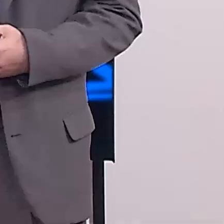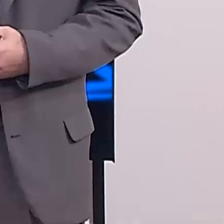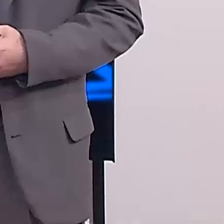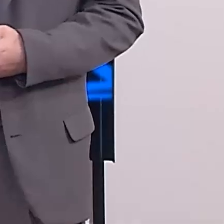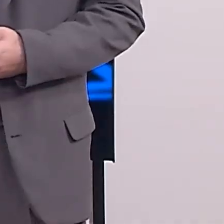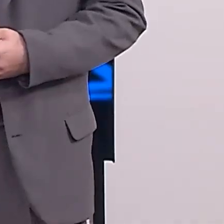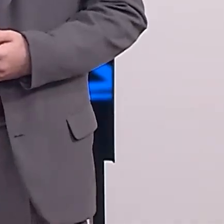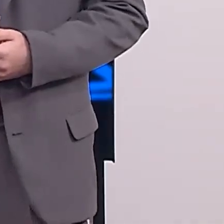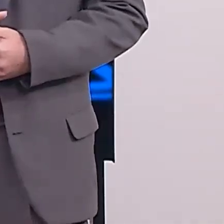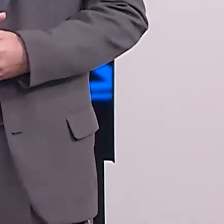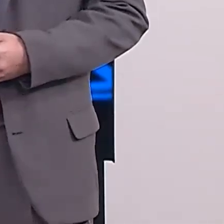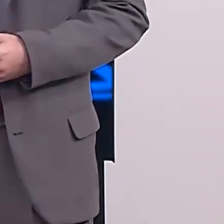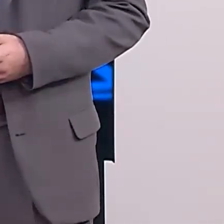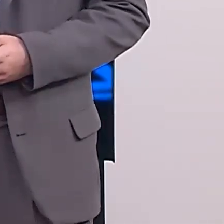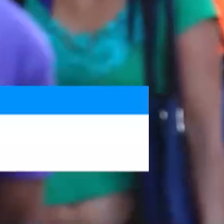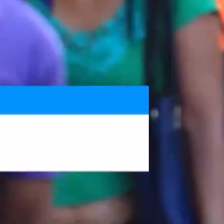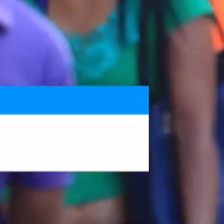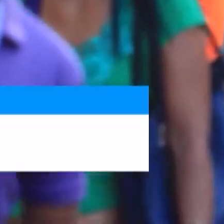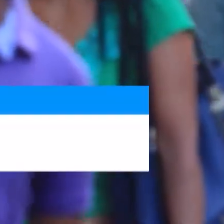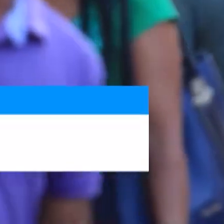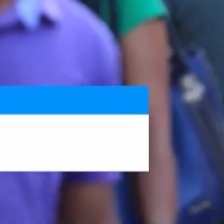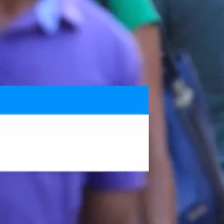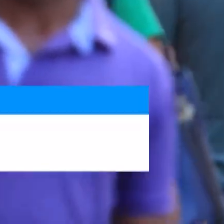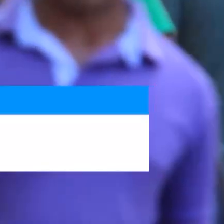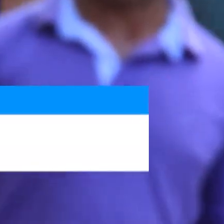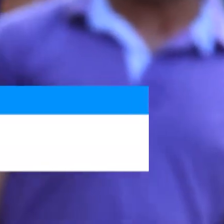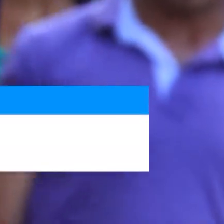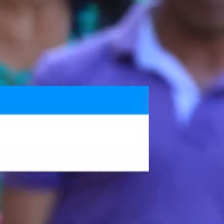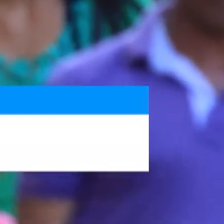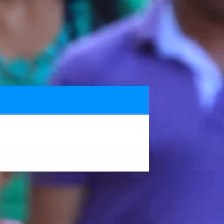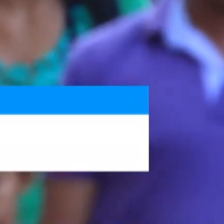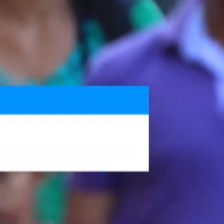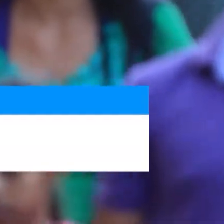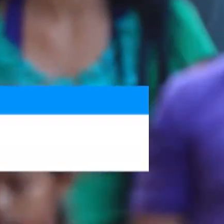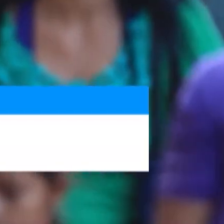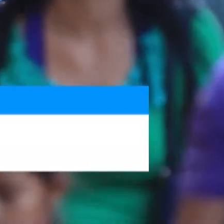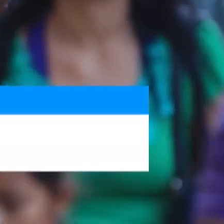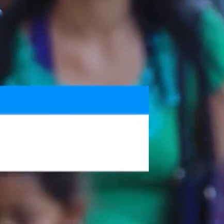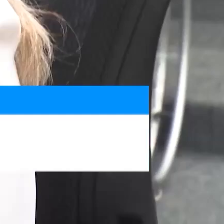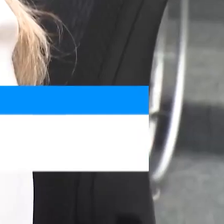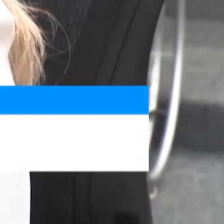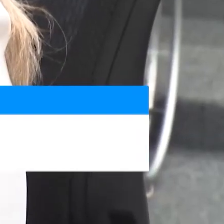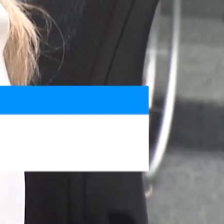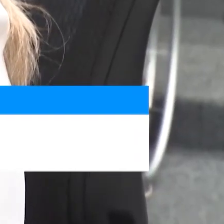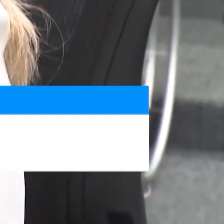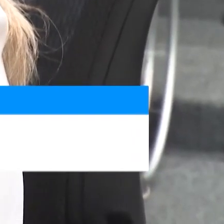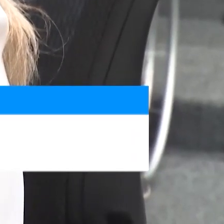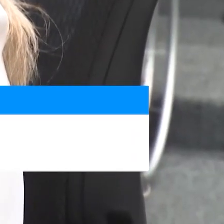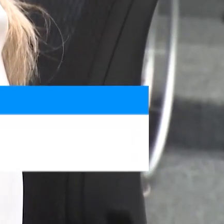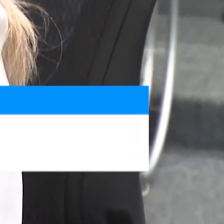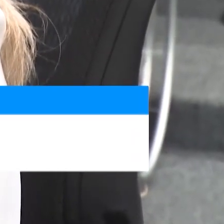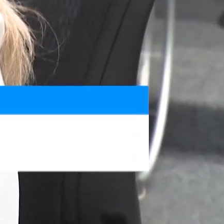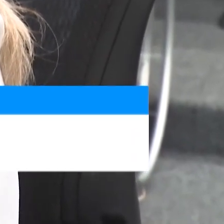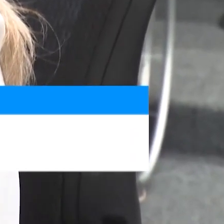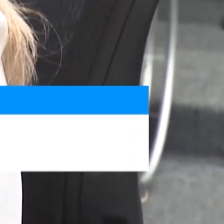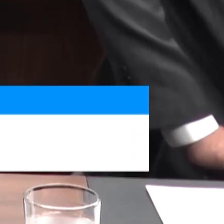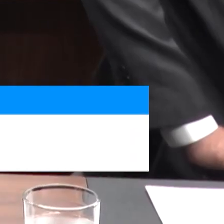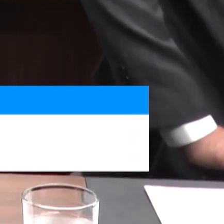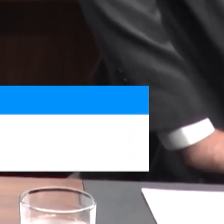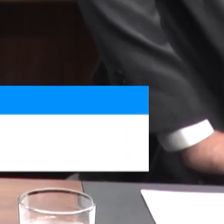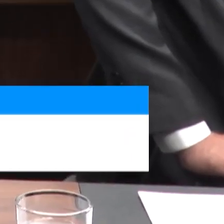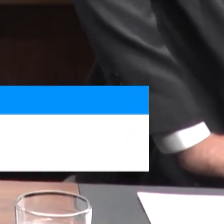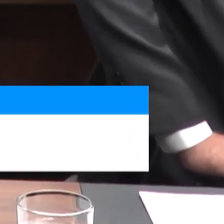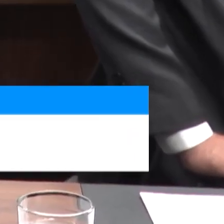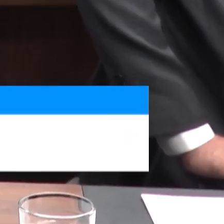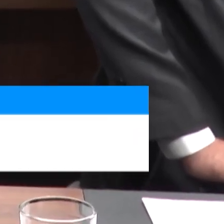para autistas e seus responsáveis. Mato Grosso do Sul dá mais um passo a favor da inclusão. Durante a última sessão plenária do mês de abril,